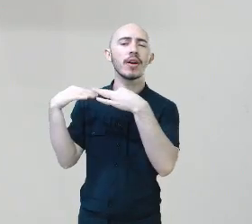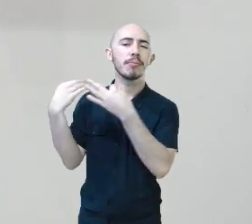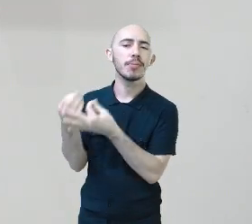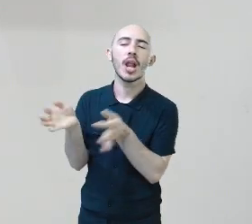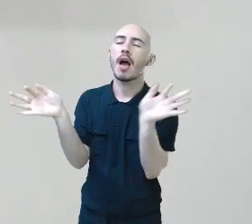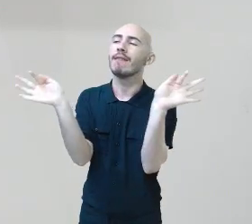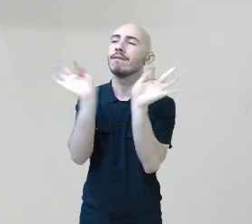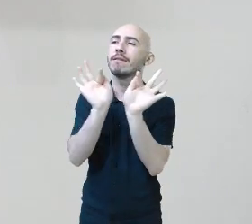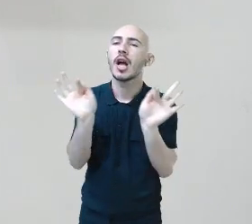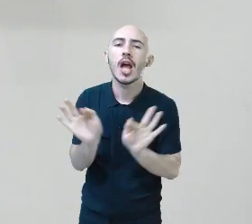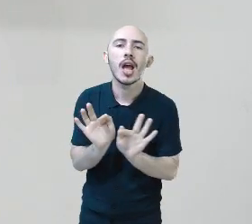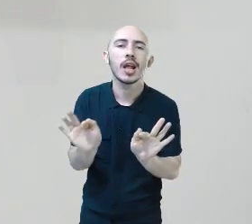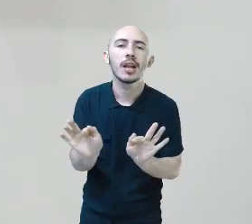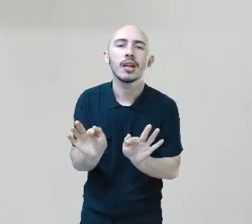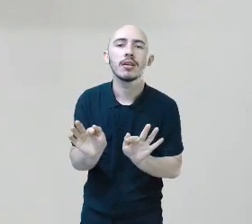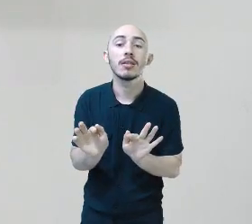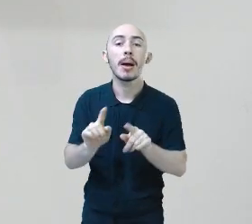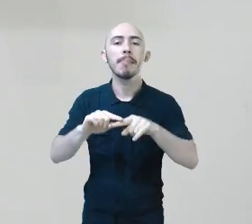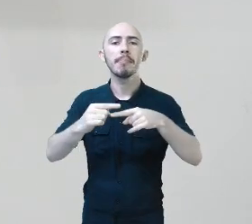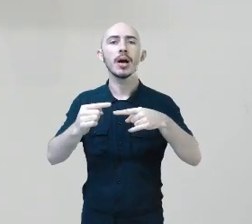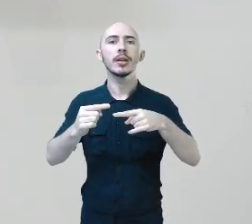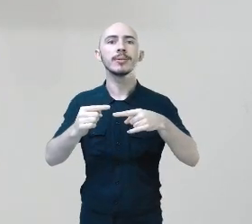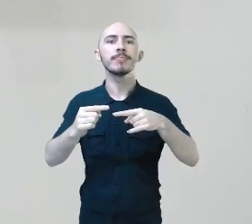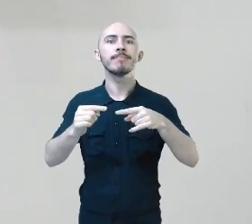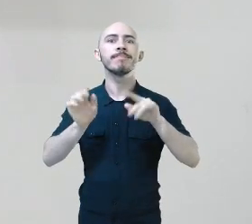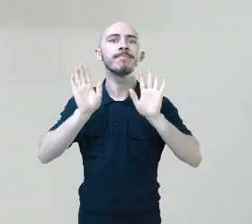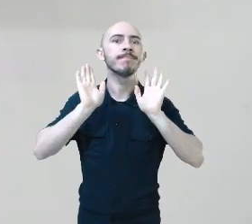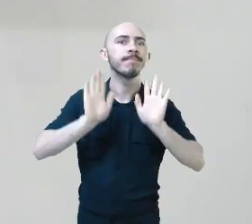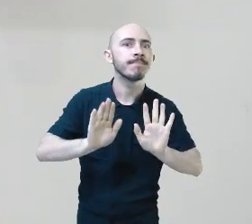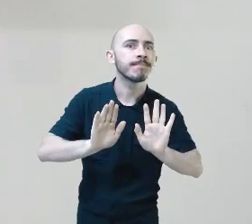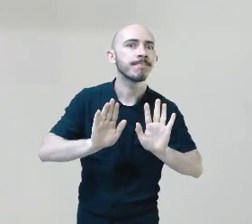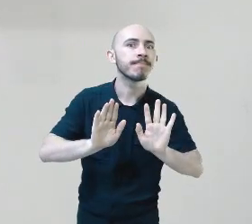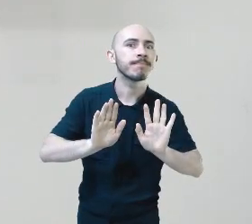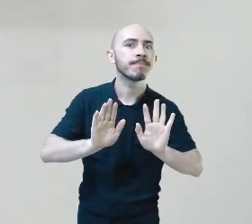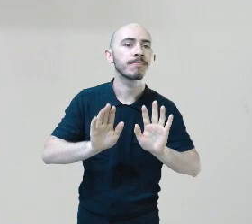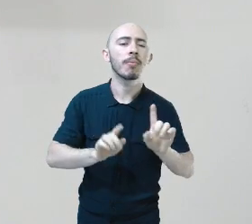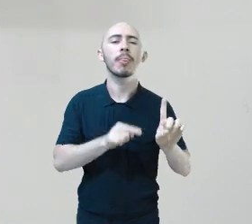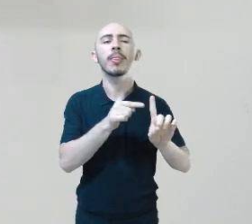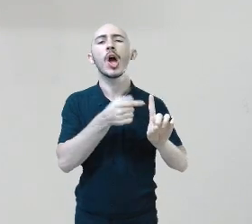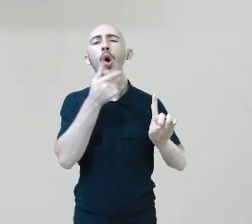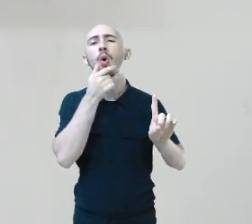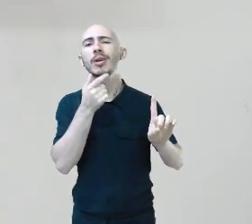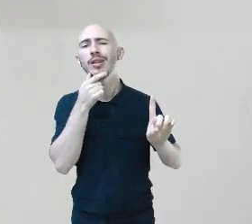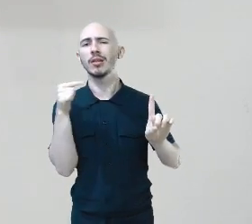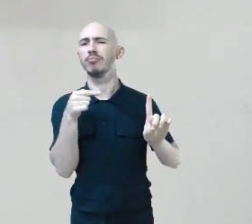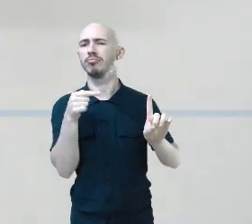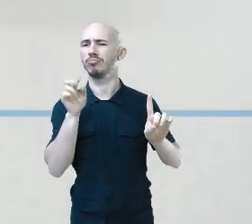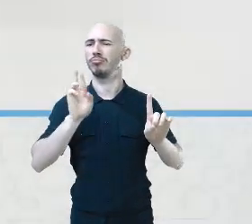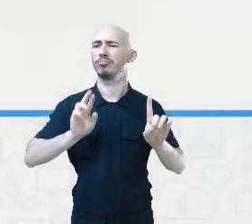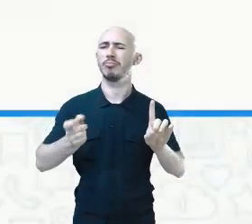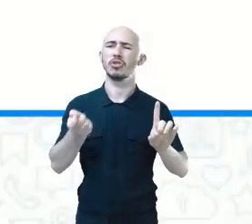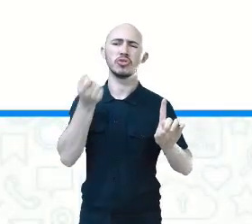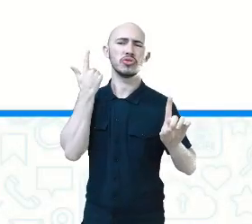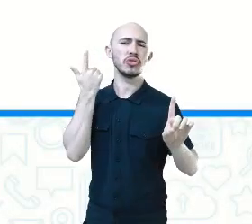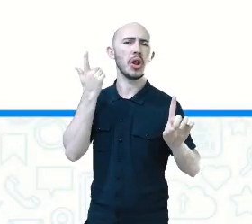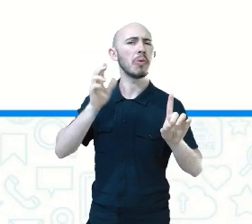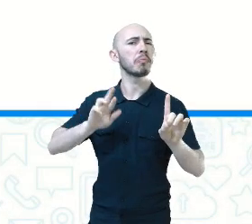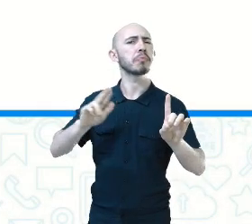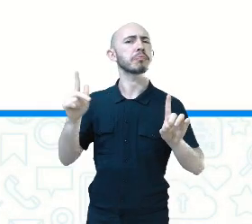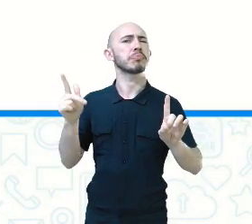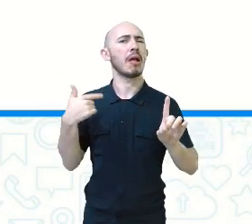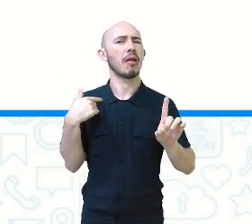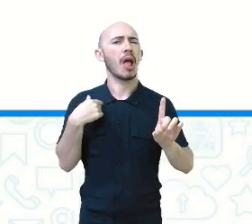muito feliz, só que tem um porém. Aquele menino, ele era um pouco esquisito, ele era